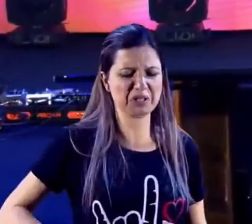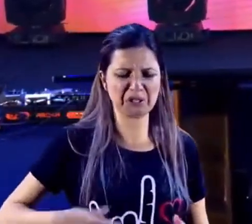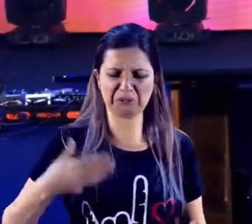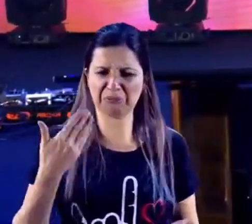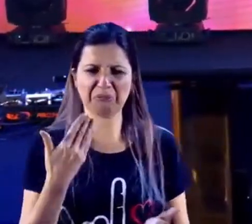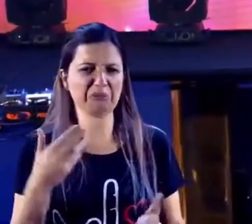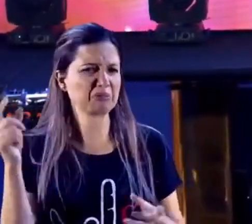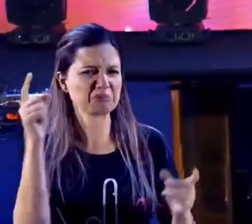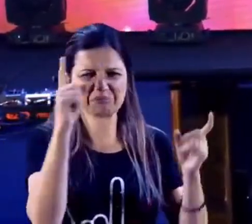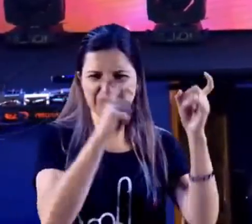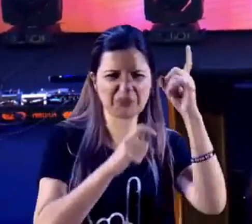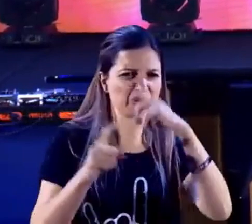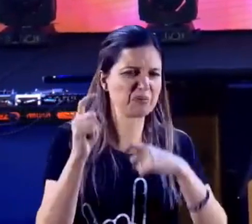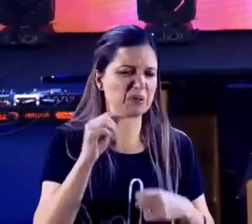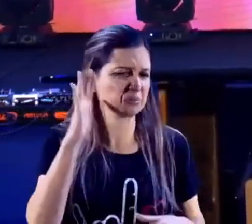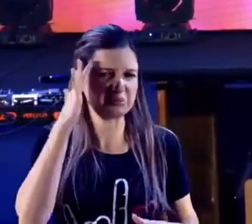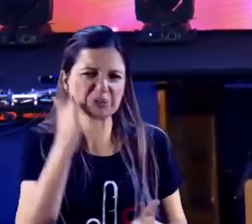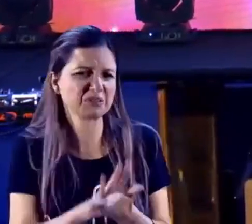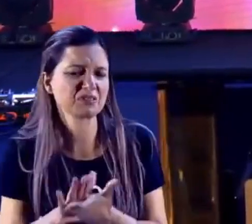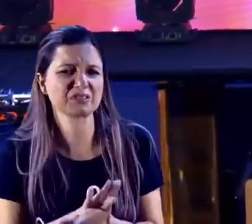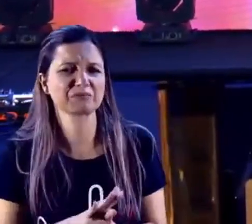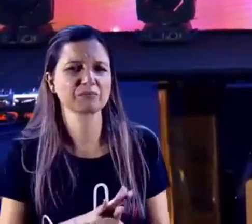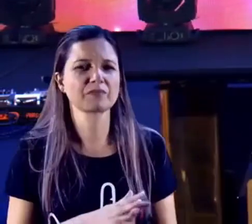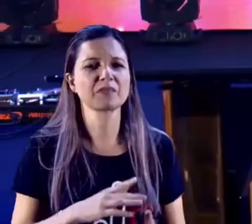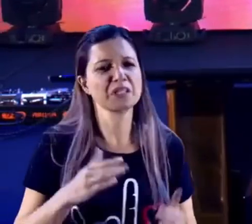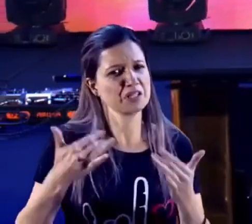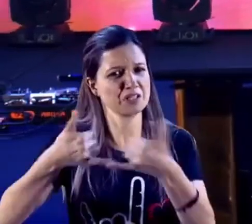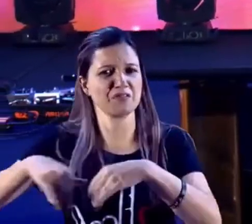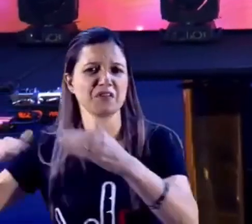Manda a gente ficar em casa, mas o número de pessoas que morrem em casa é maior.